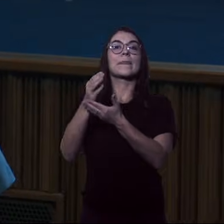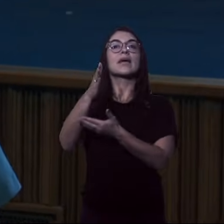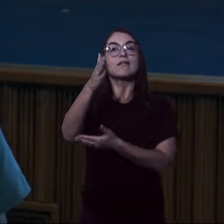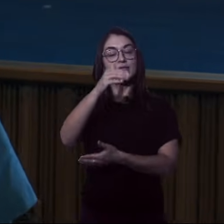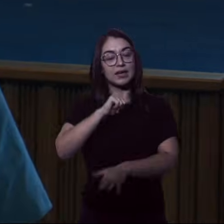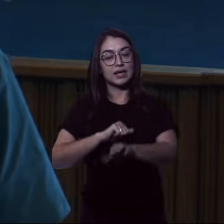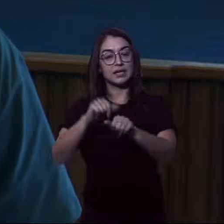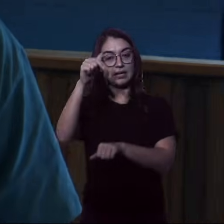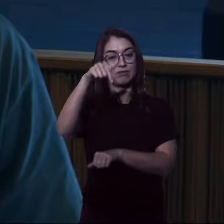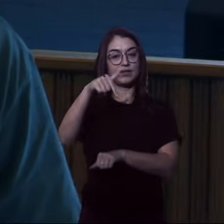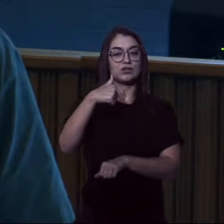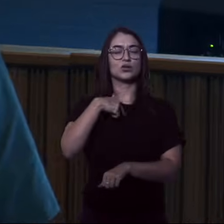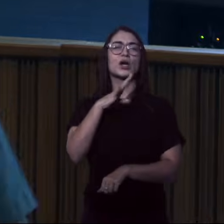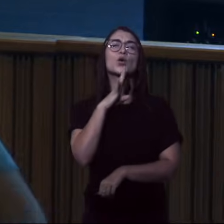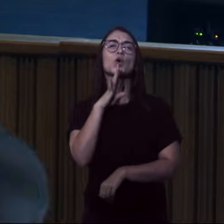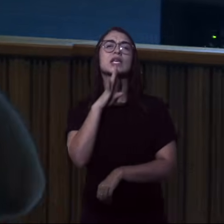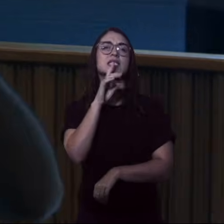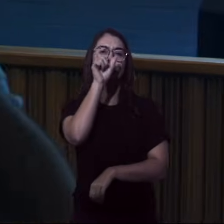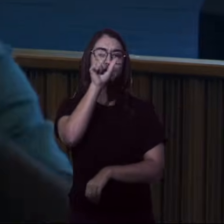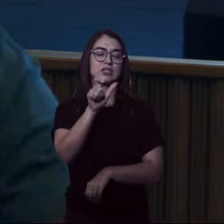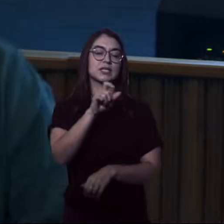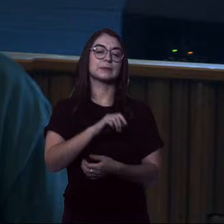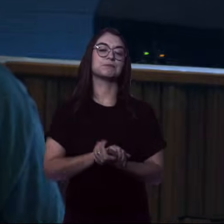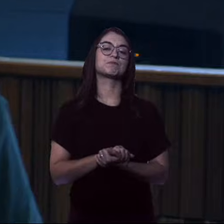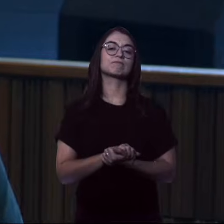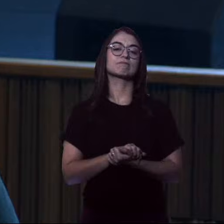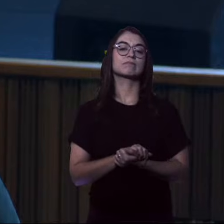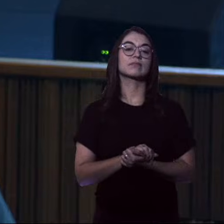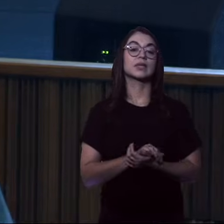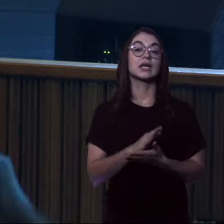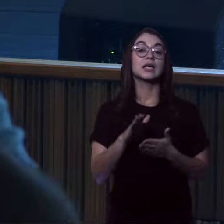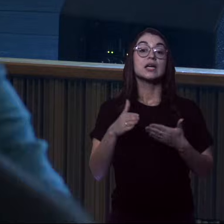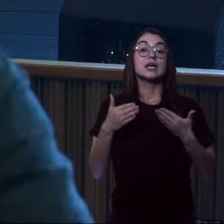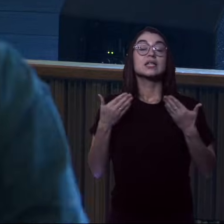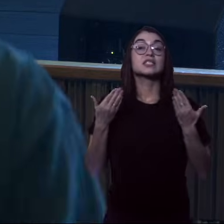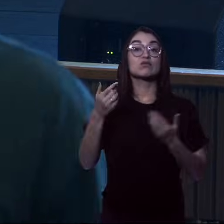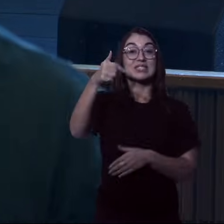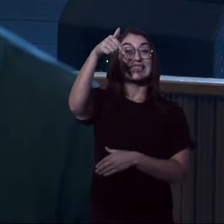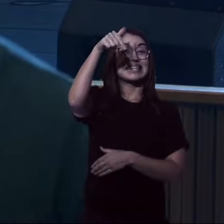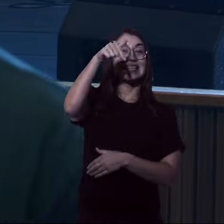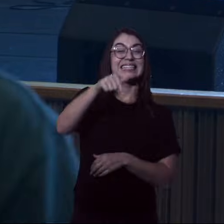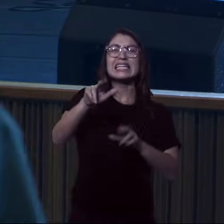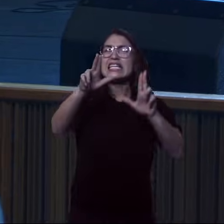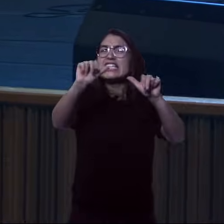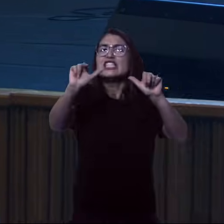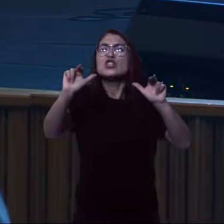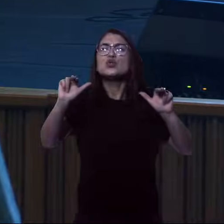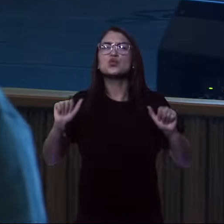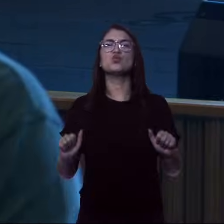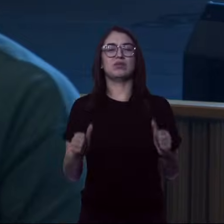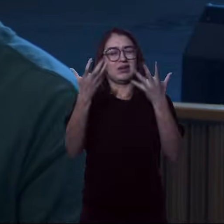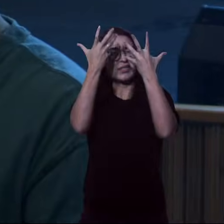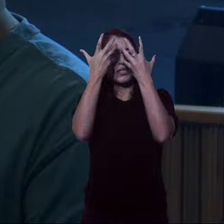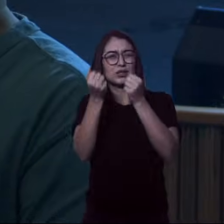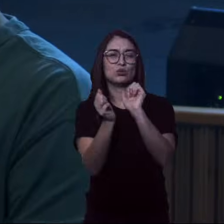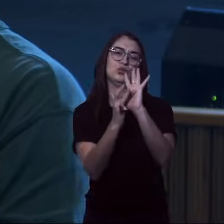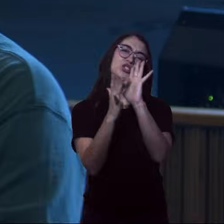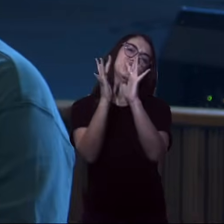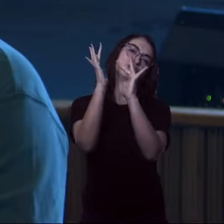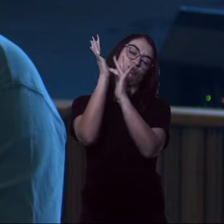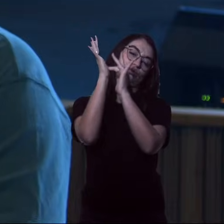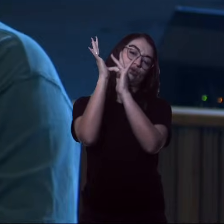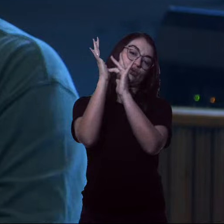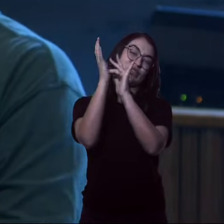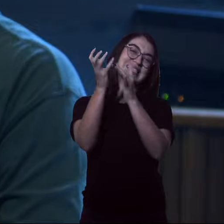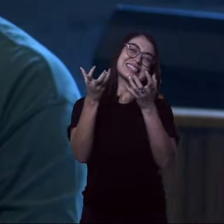olhos. E se você está aqui e nunca entregou a sua vida para Jesus,